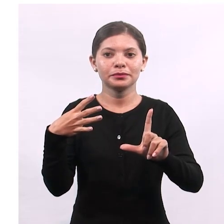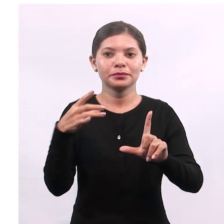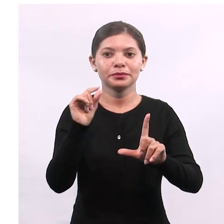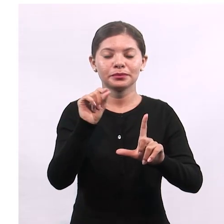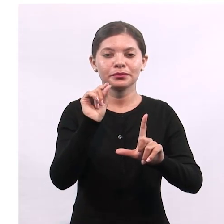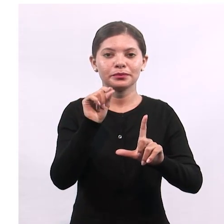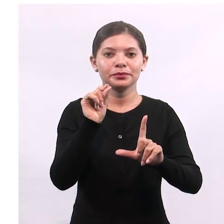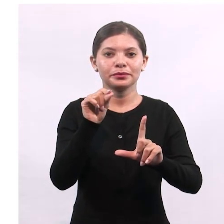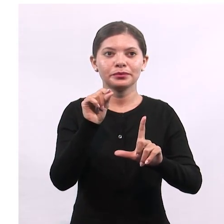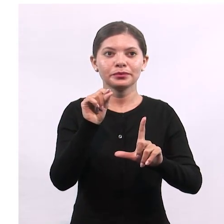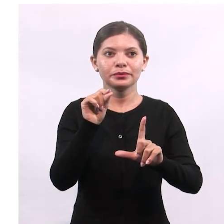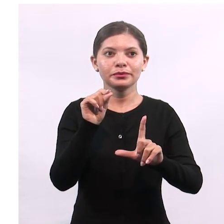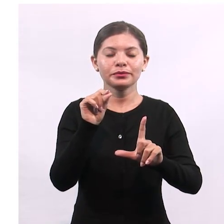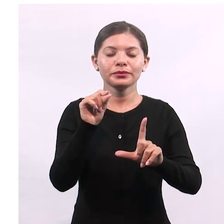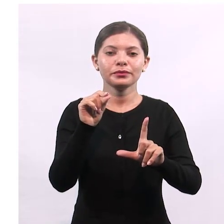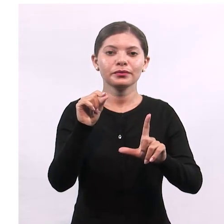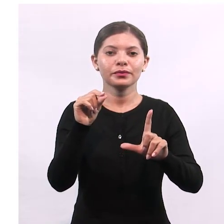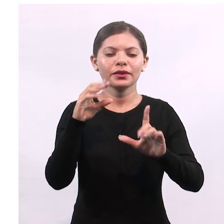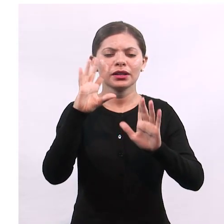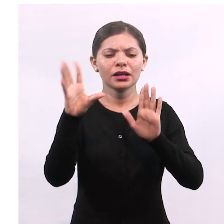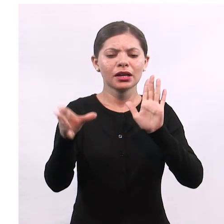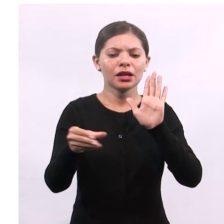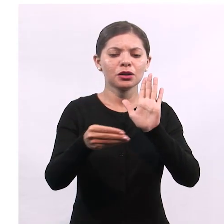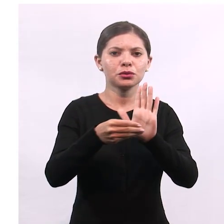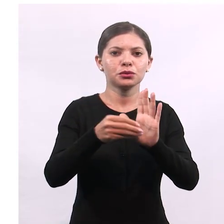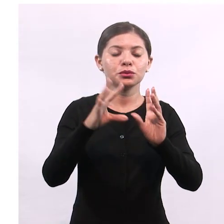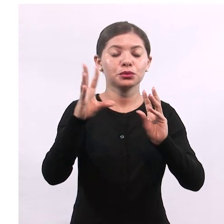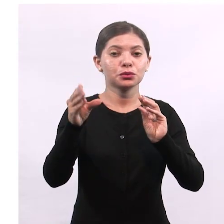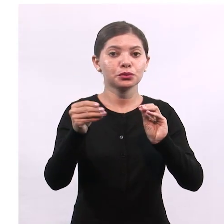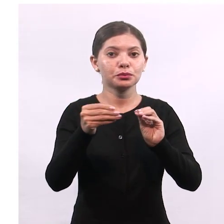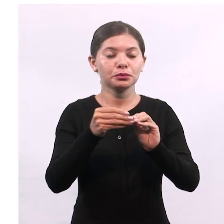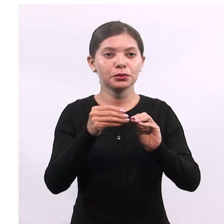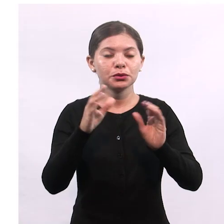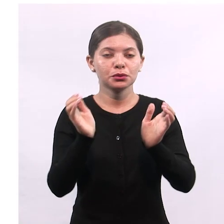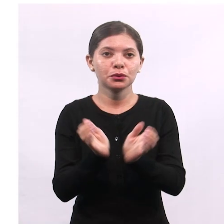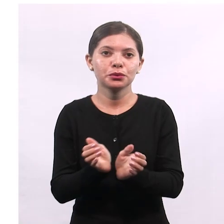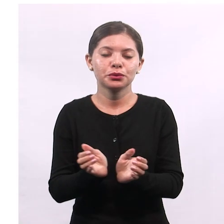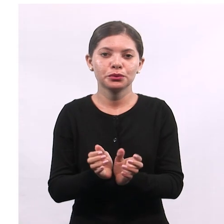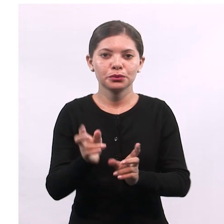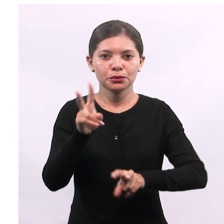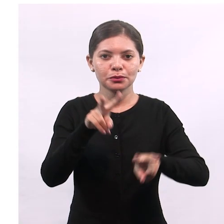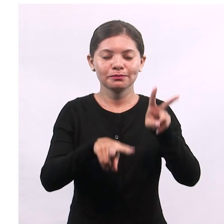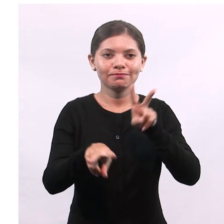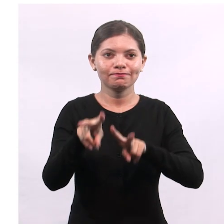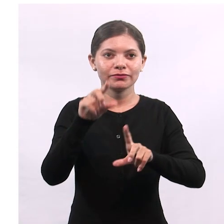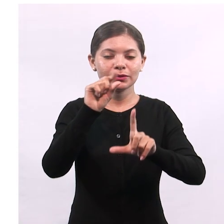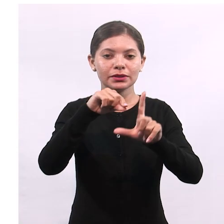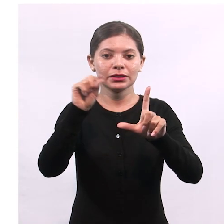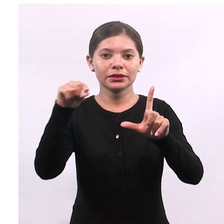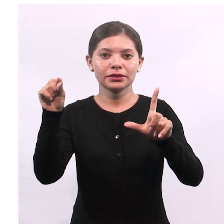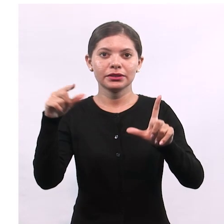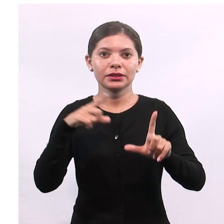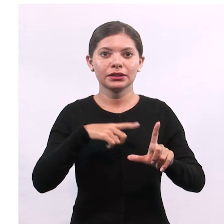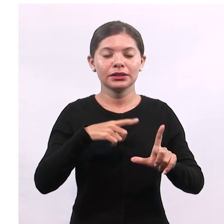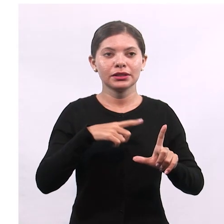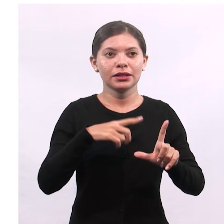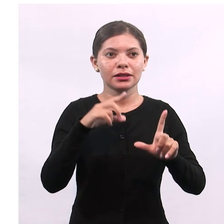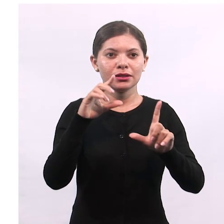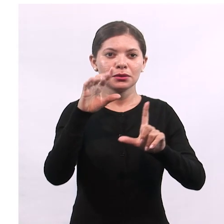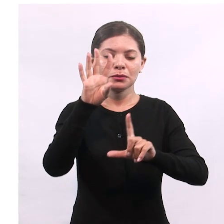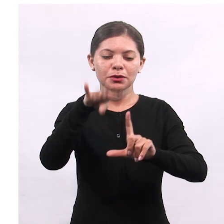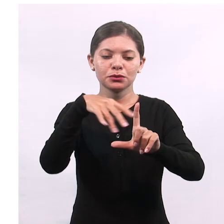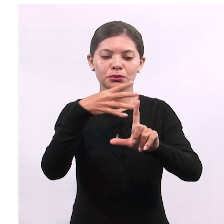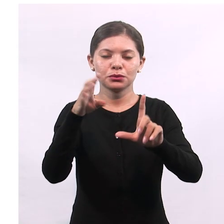resume um conjunto de observações estatísticas como a gente viu ele tem uma certa estrutura geralmente